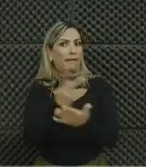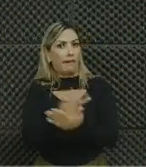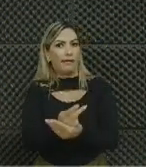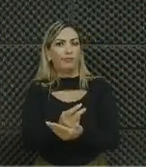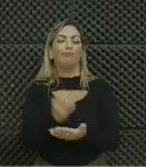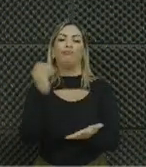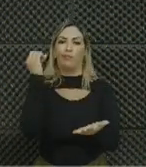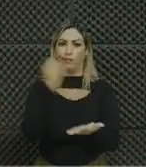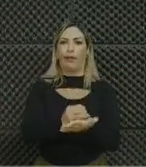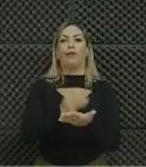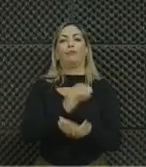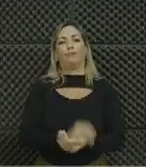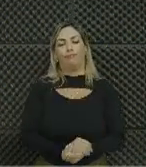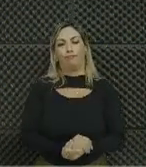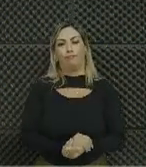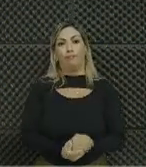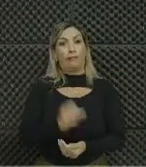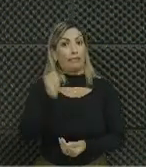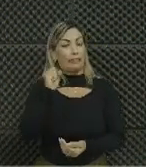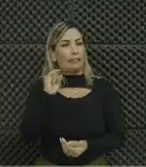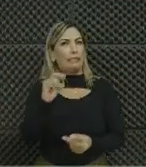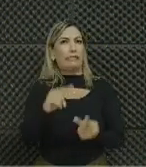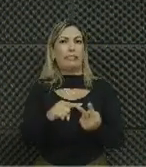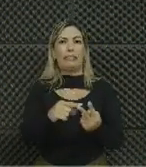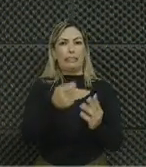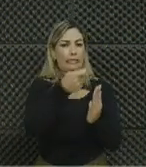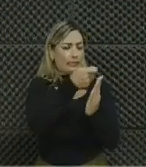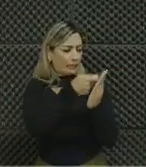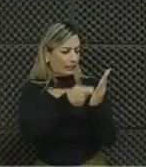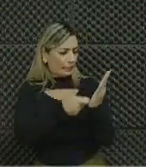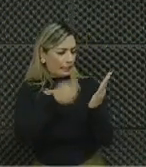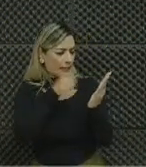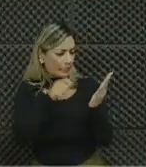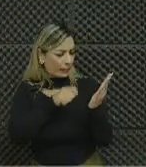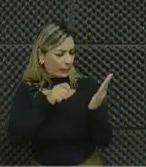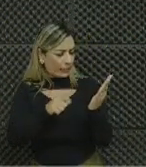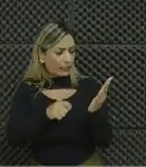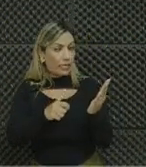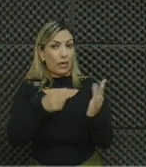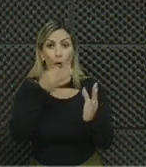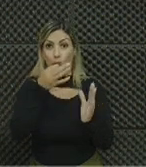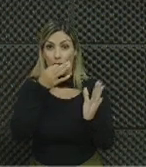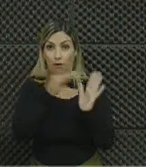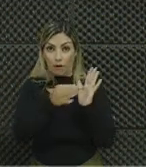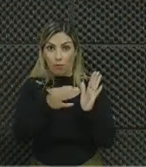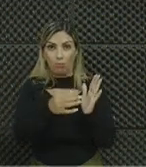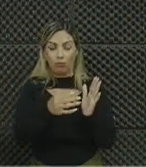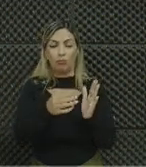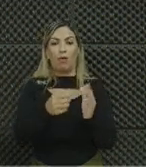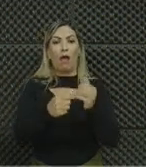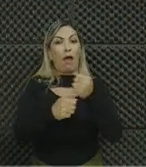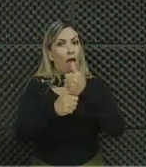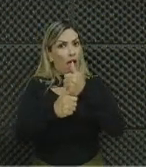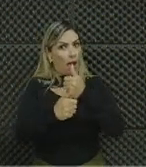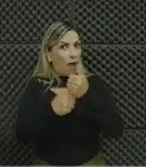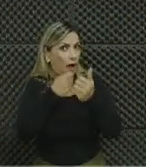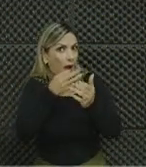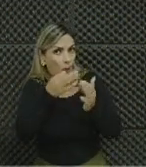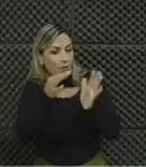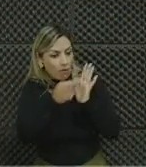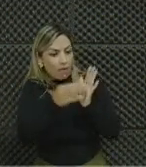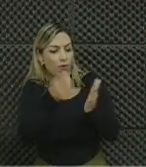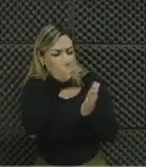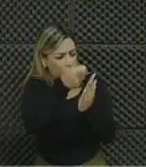tiro 0. Se eu não fizer uma dissertação, um texto dissertativo,